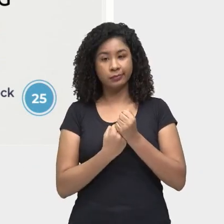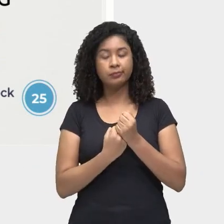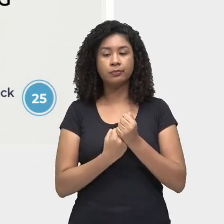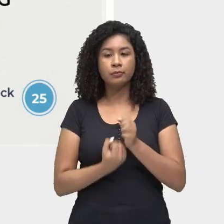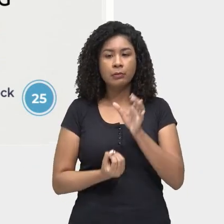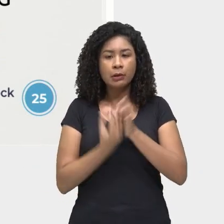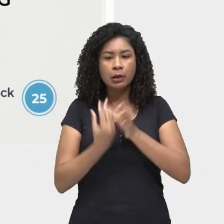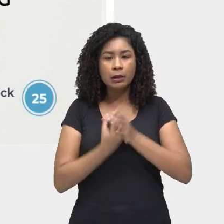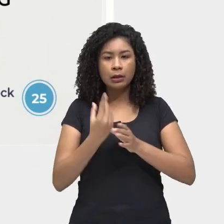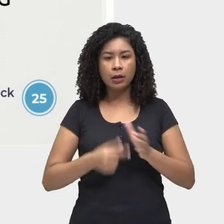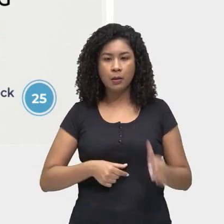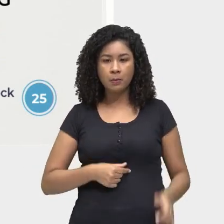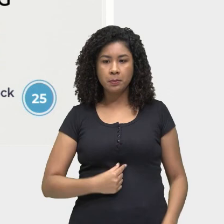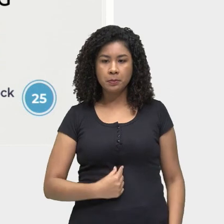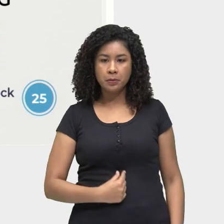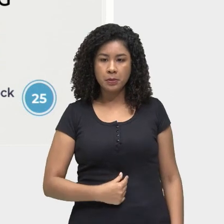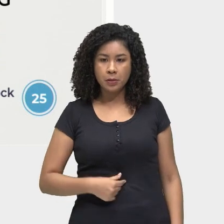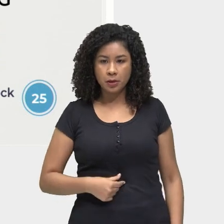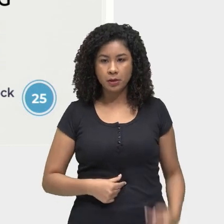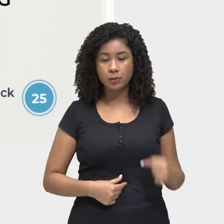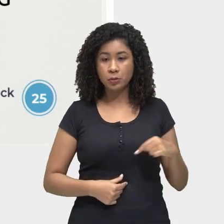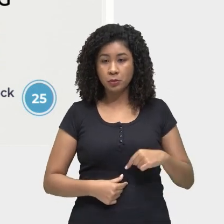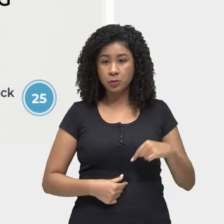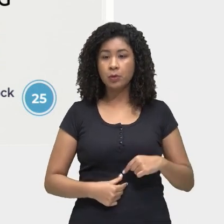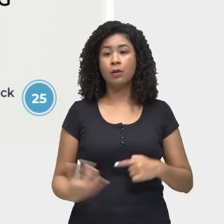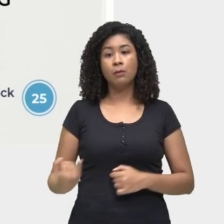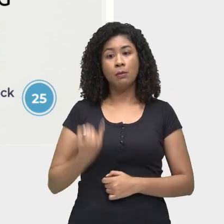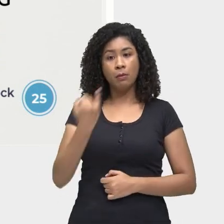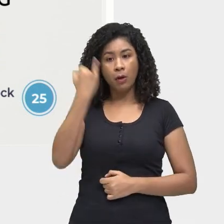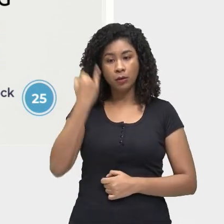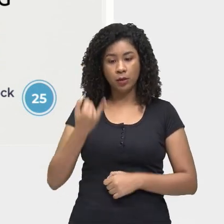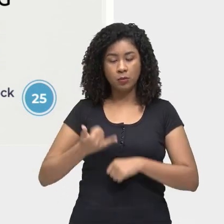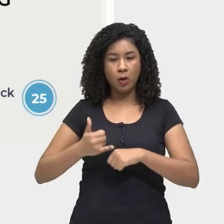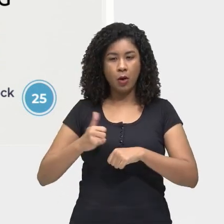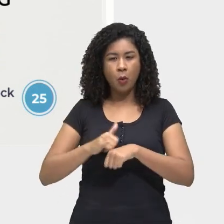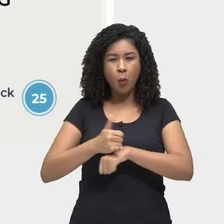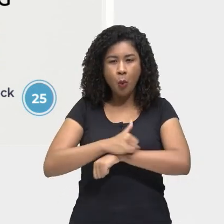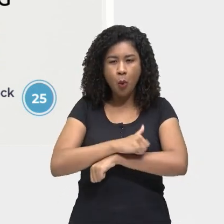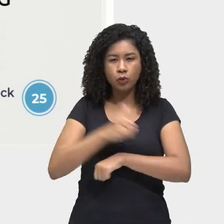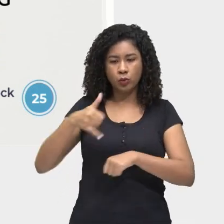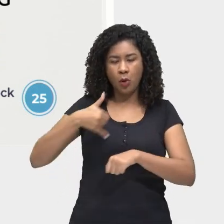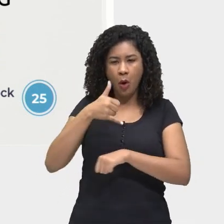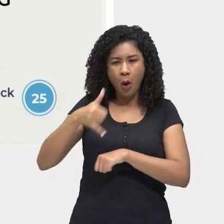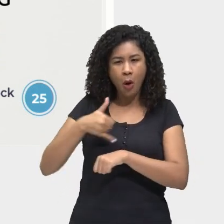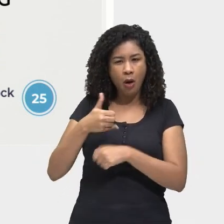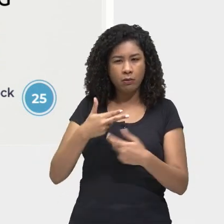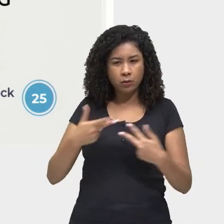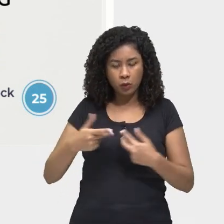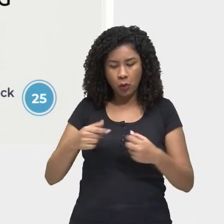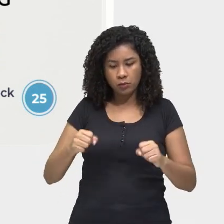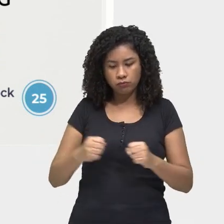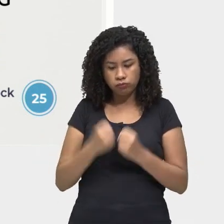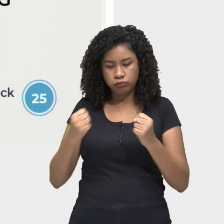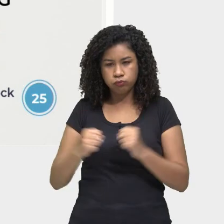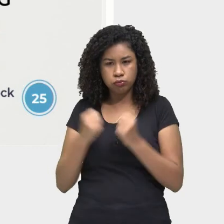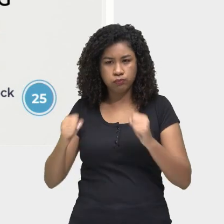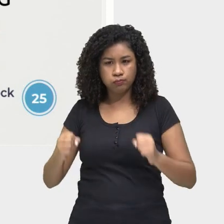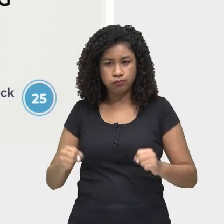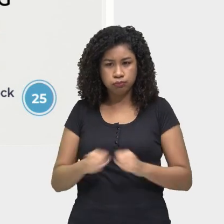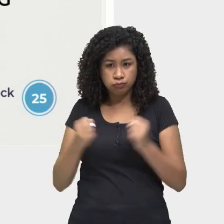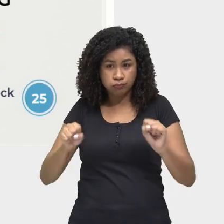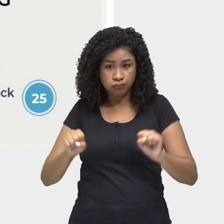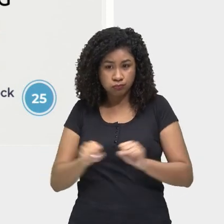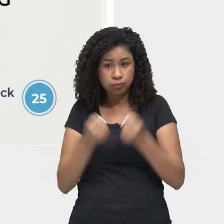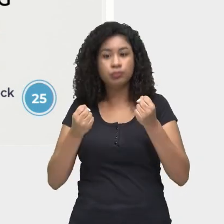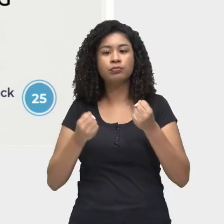vai ser importante para a quebra da gordura, mas pelo fígado não passa alimento, certo? Então é uma glândula em anexo ao nosso sistema